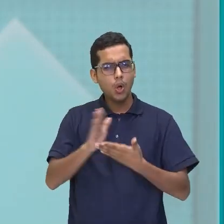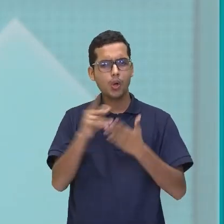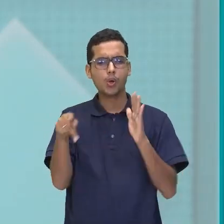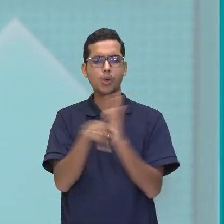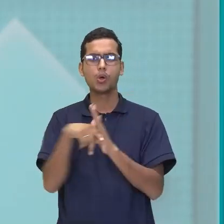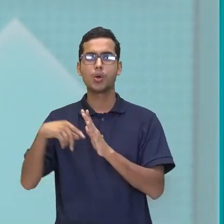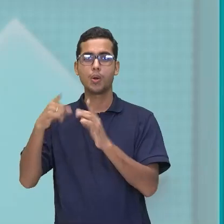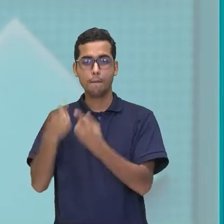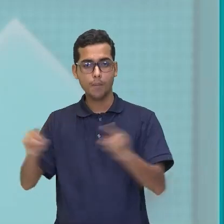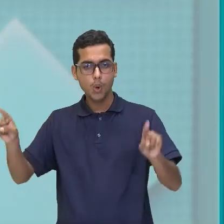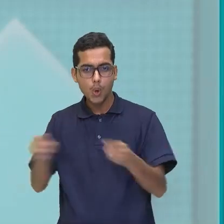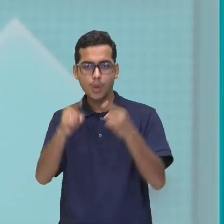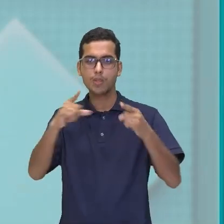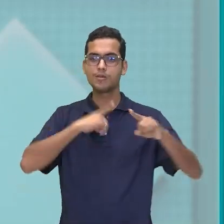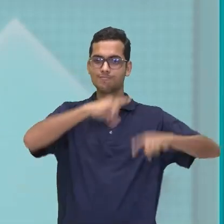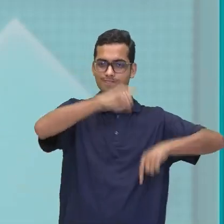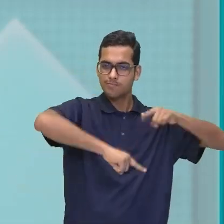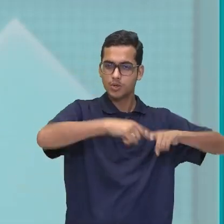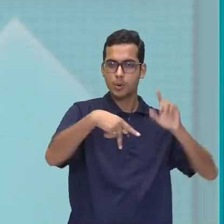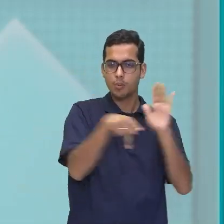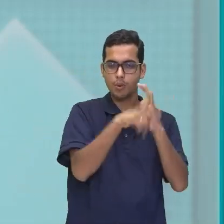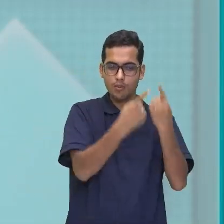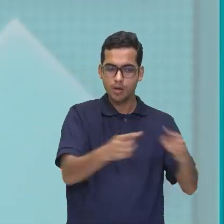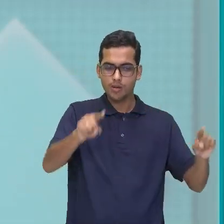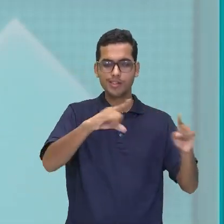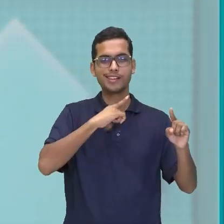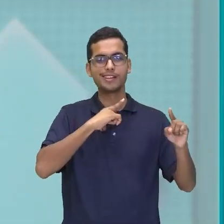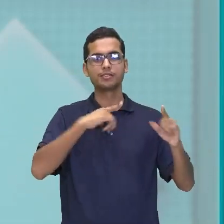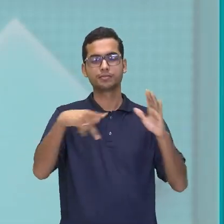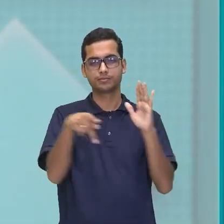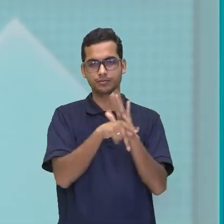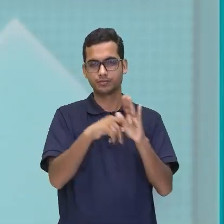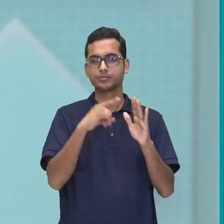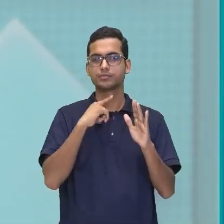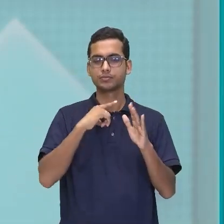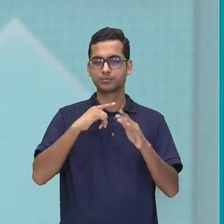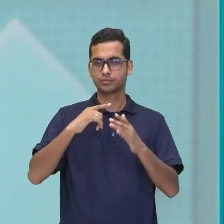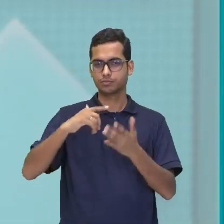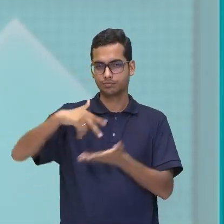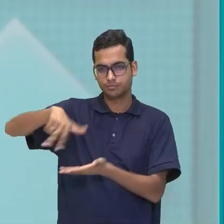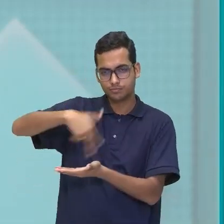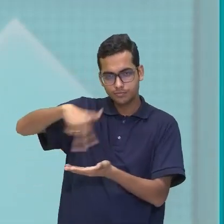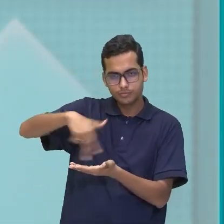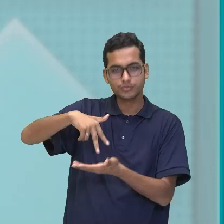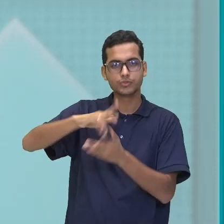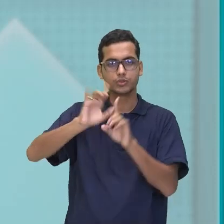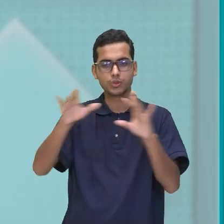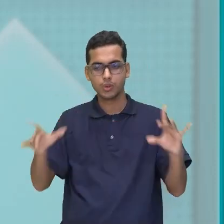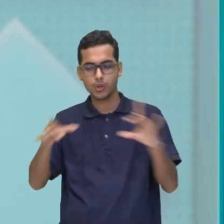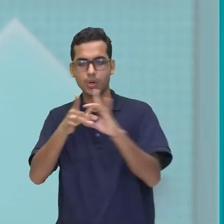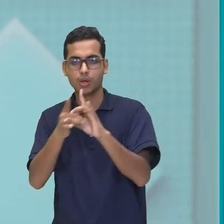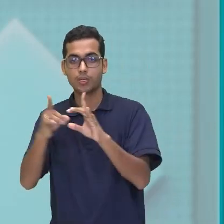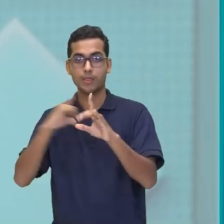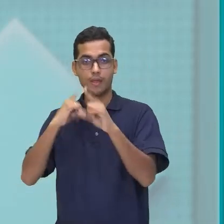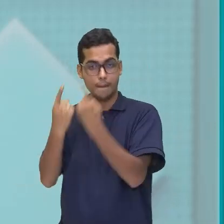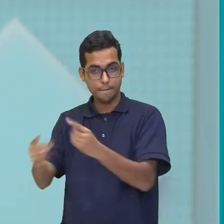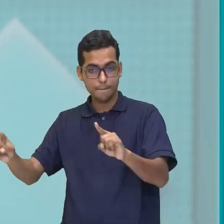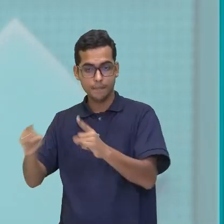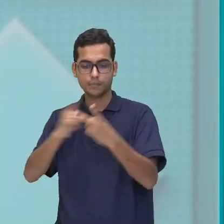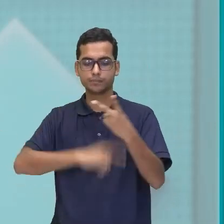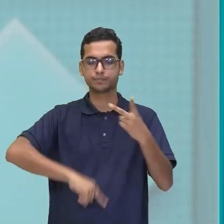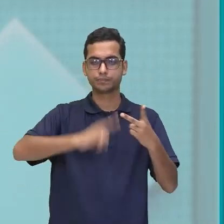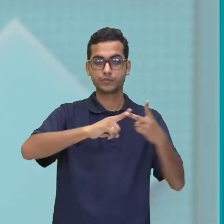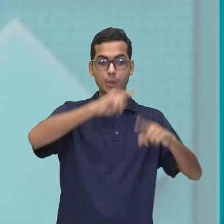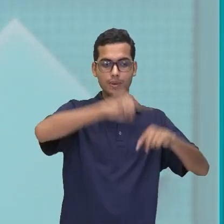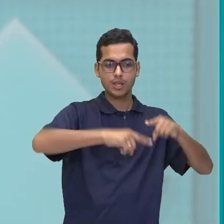dos instrumentos musicais que fazem parte daquela dança, porque tem a música, tem a dança e tem os